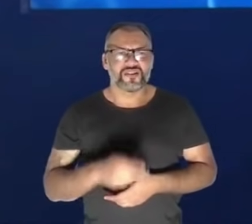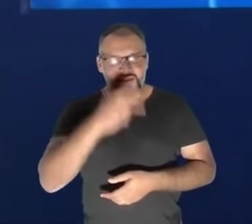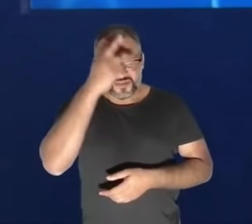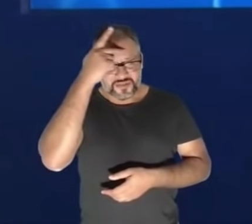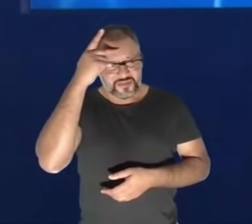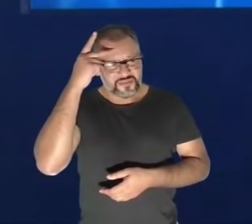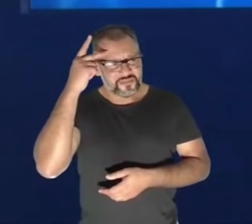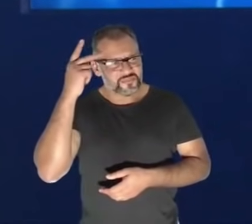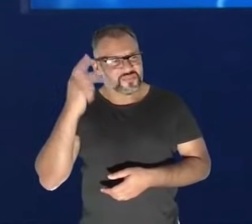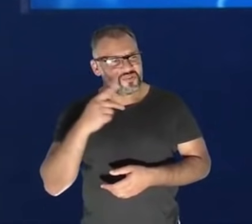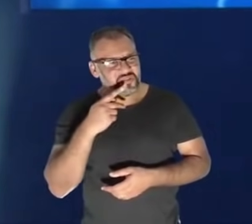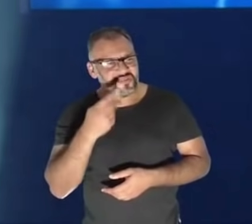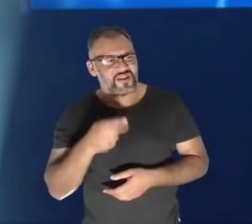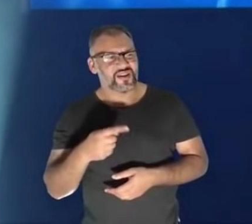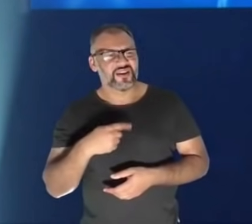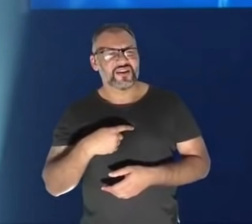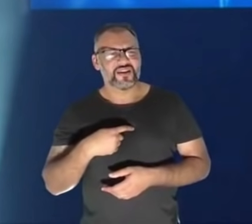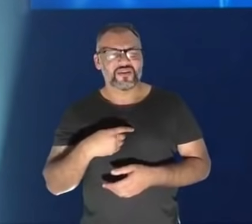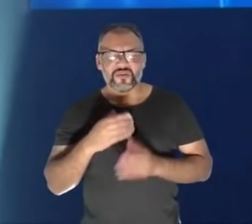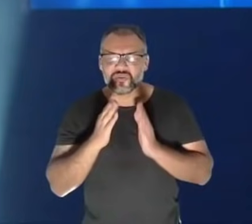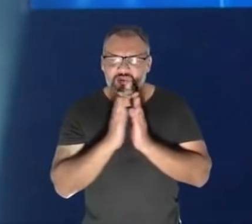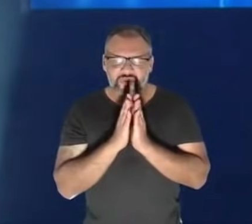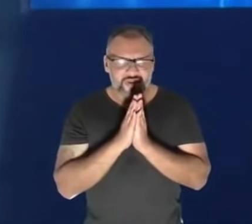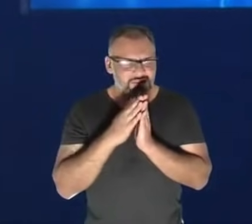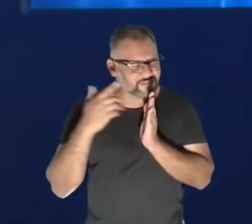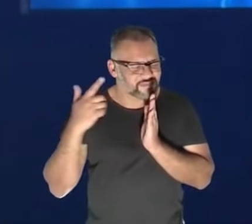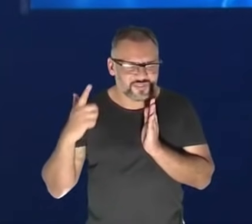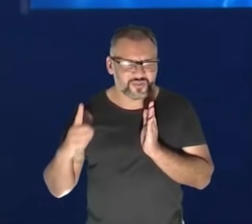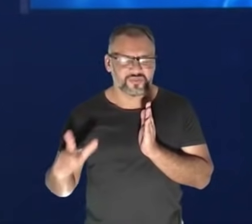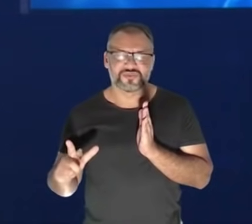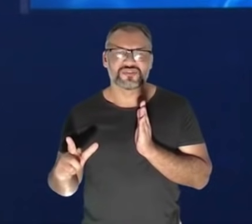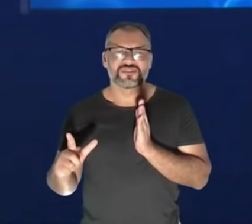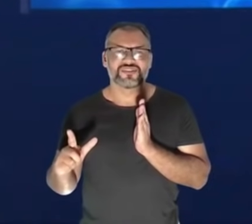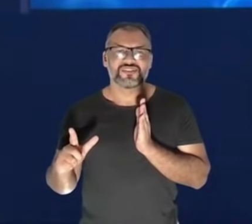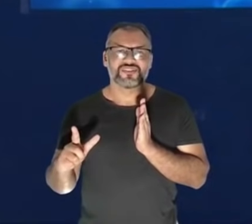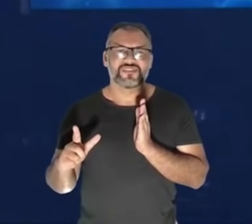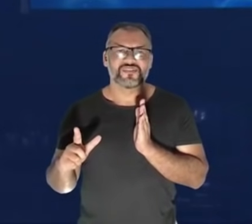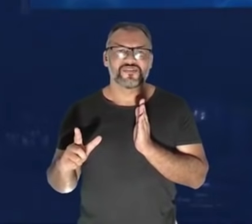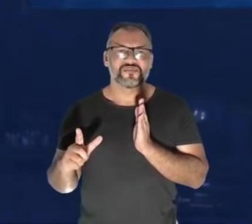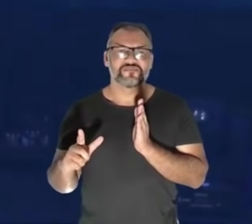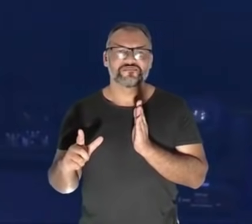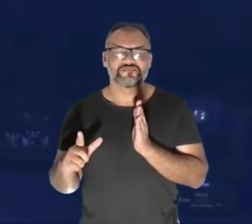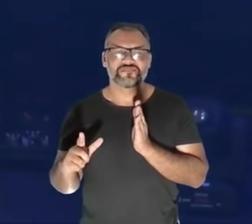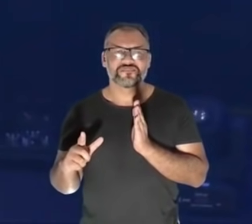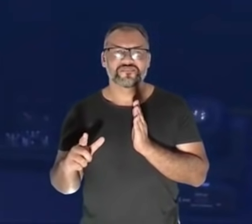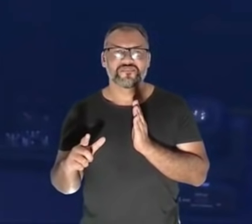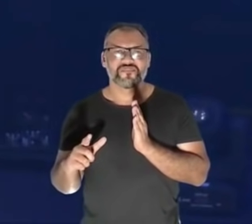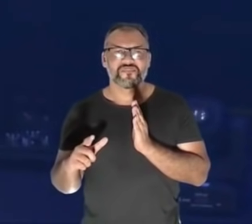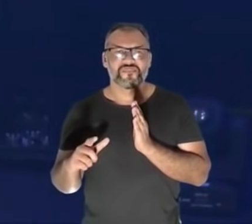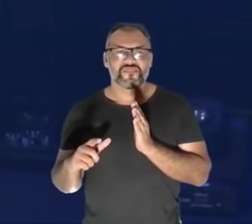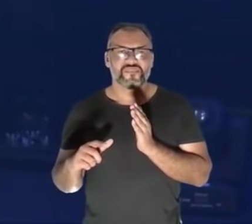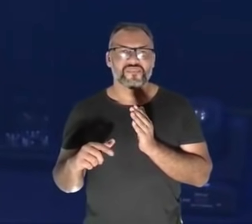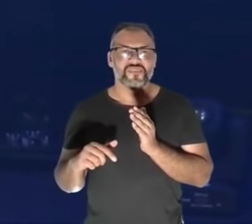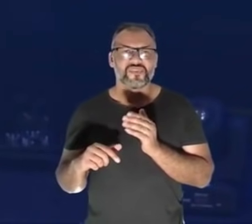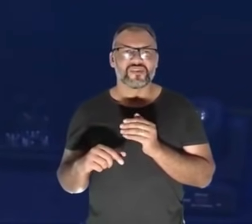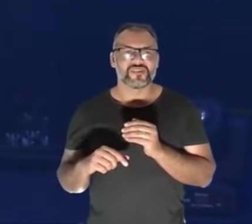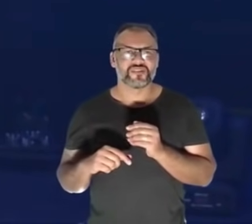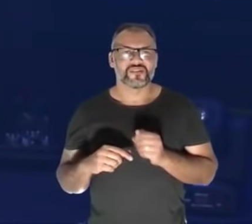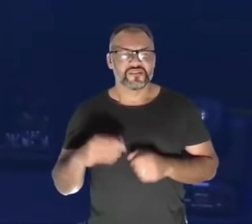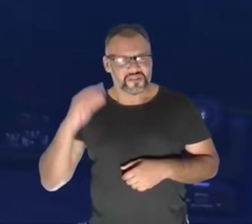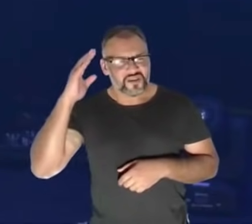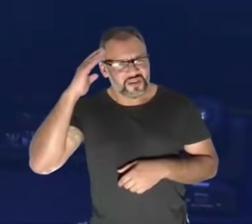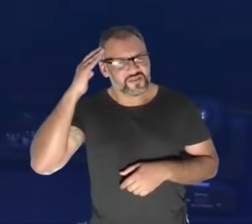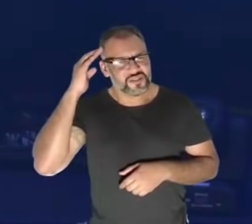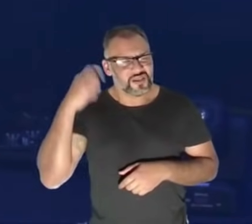eu produzo dia ser algo natural É eu sei que todos nós que estamos aqui você tá em casa a gente quer ter uma experiência